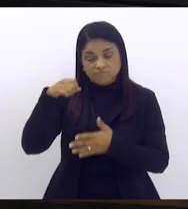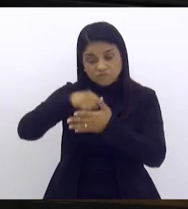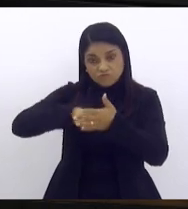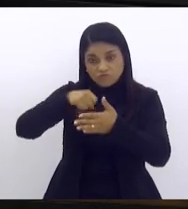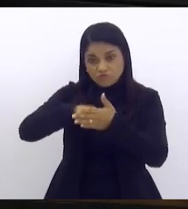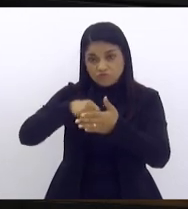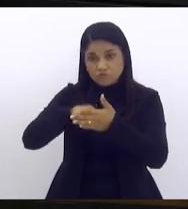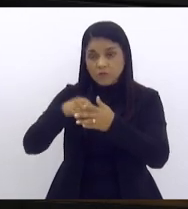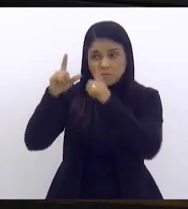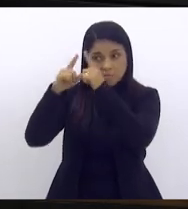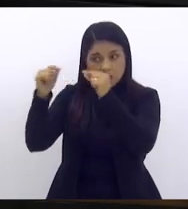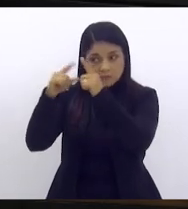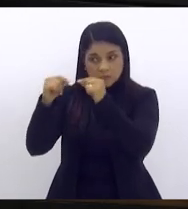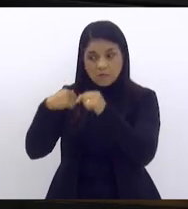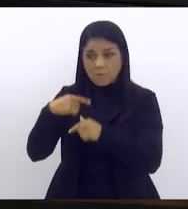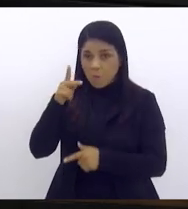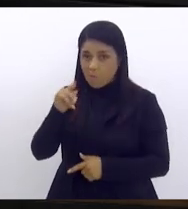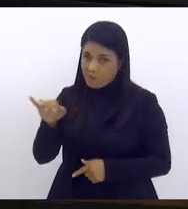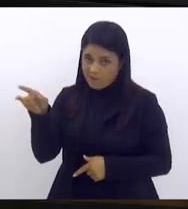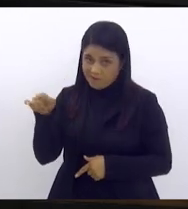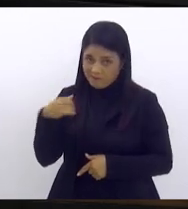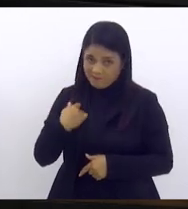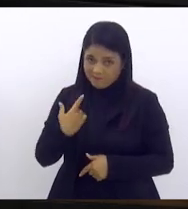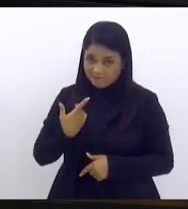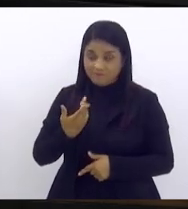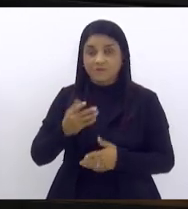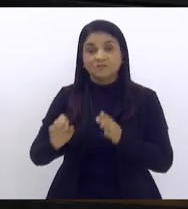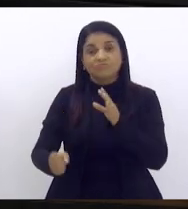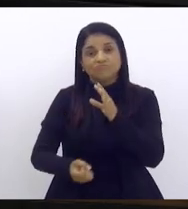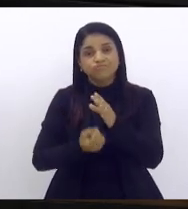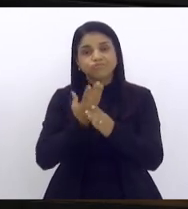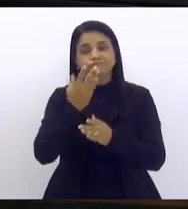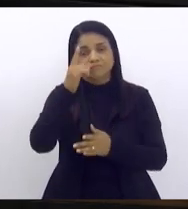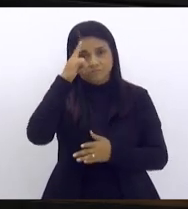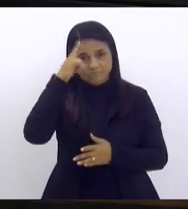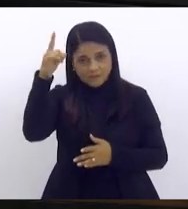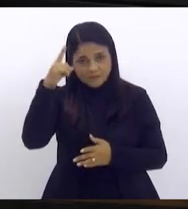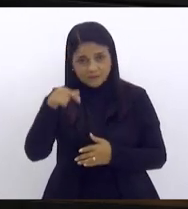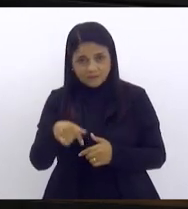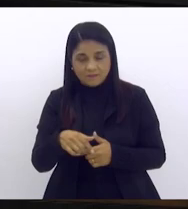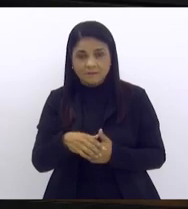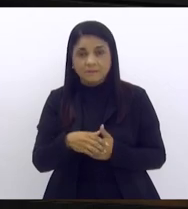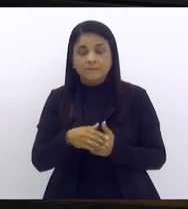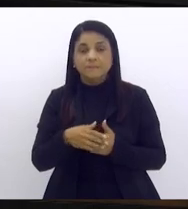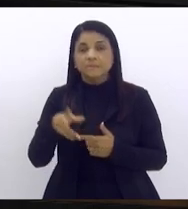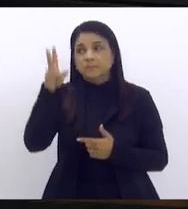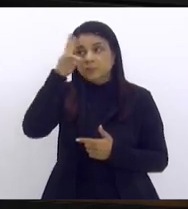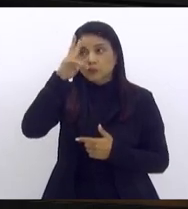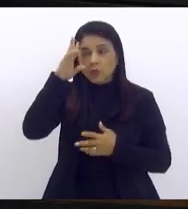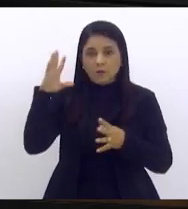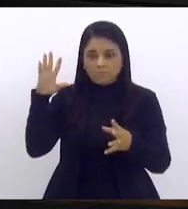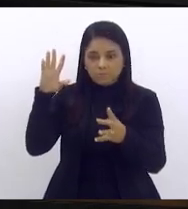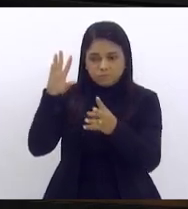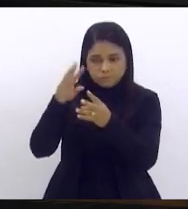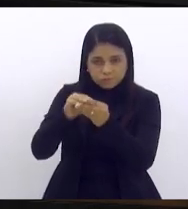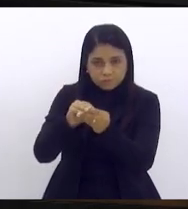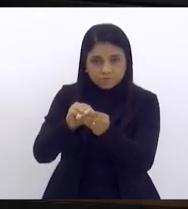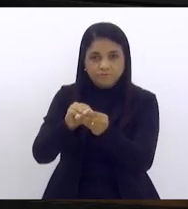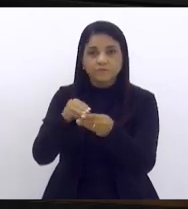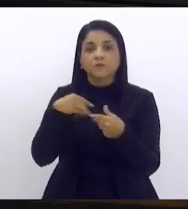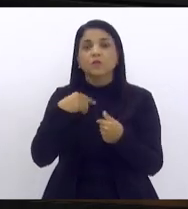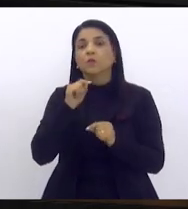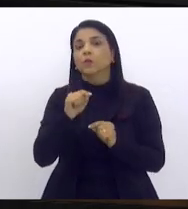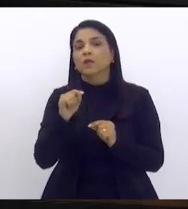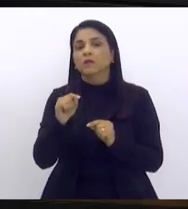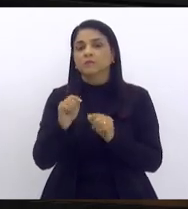através do meu pai. E a ideia surgiu, quero fazer um histórico para vocês entenderem bem o bastidor disso, a ideia surgiu a